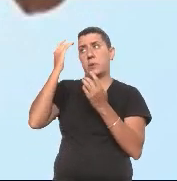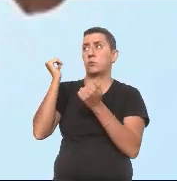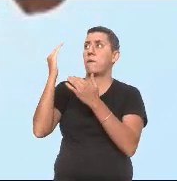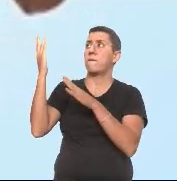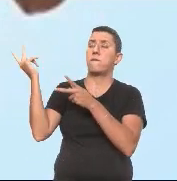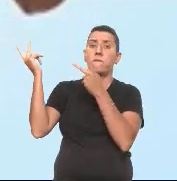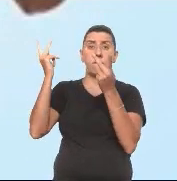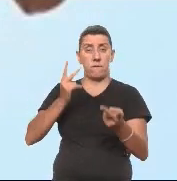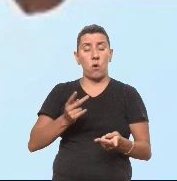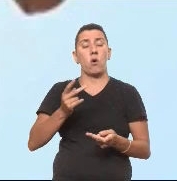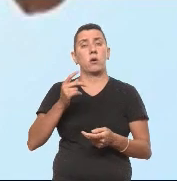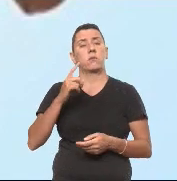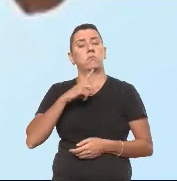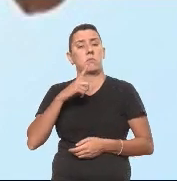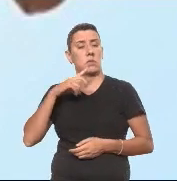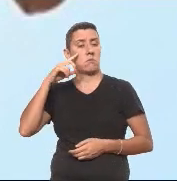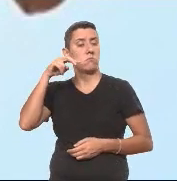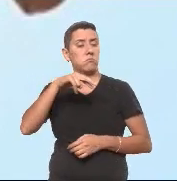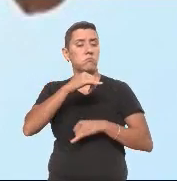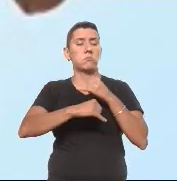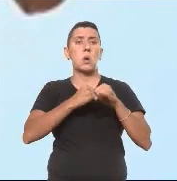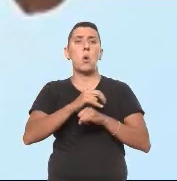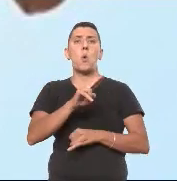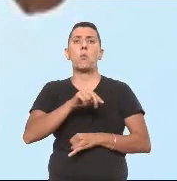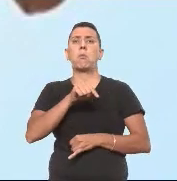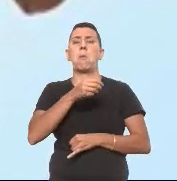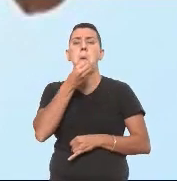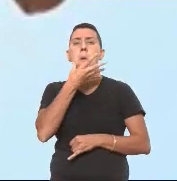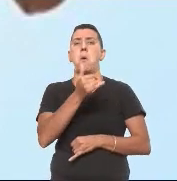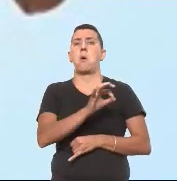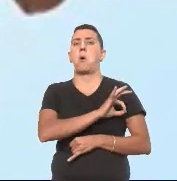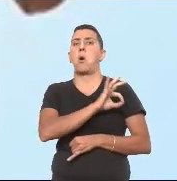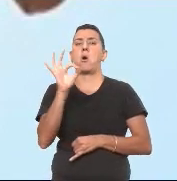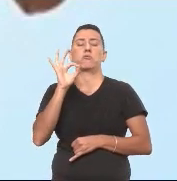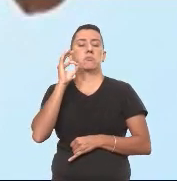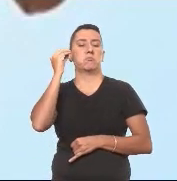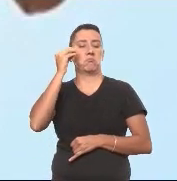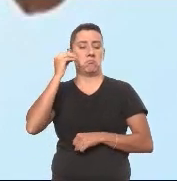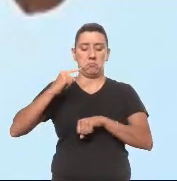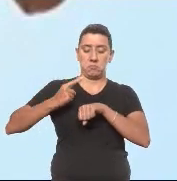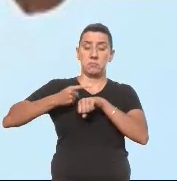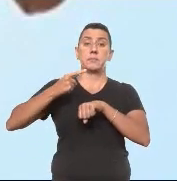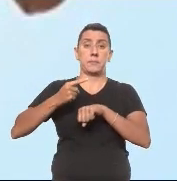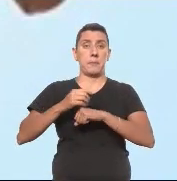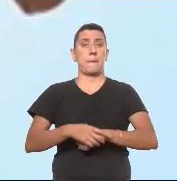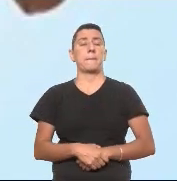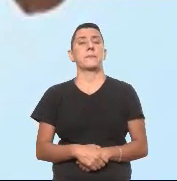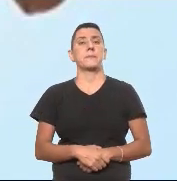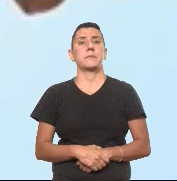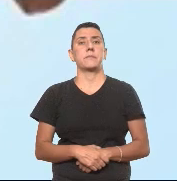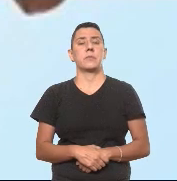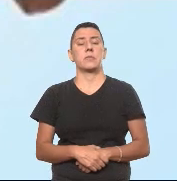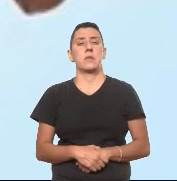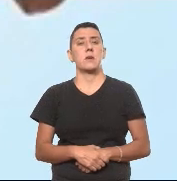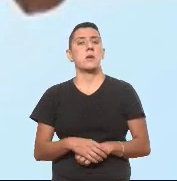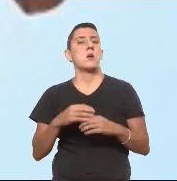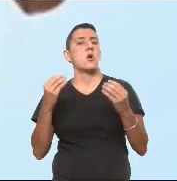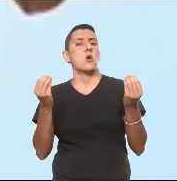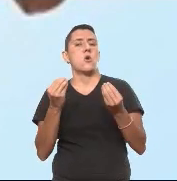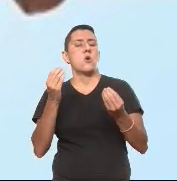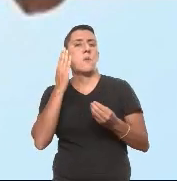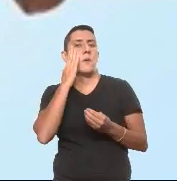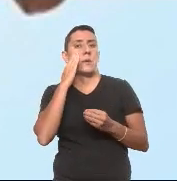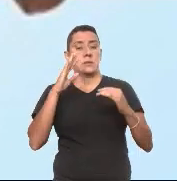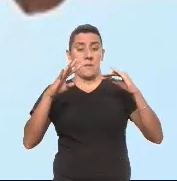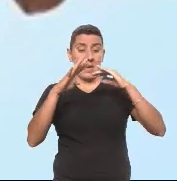experiência e quanto melhor for um emprego da tecnologia é melhor será a sua experiência em termos de urbanização não